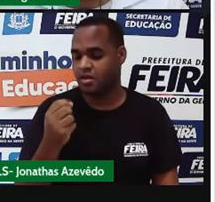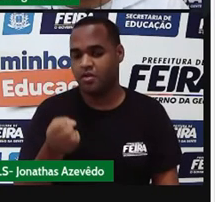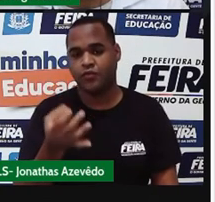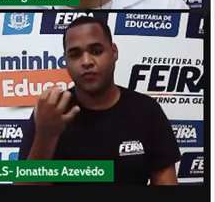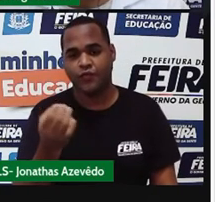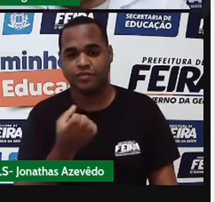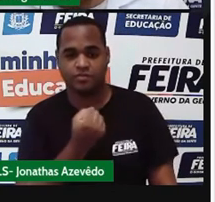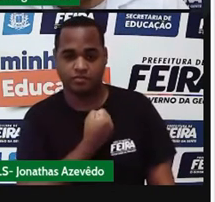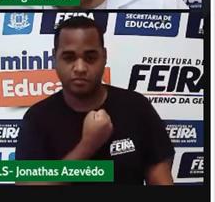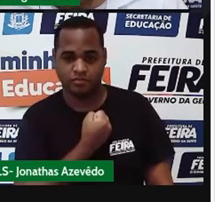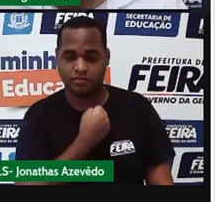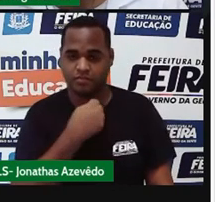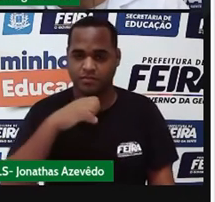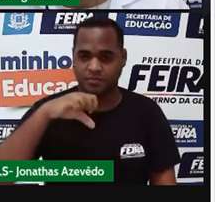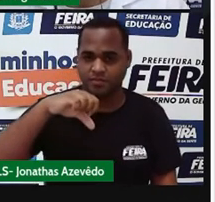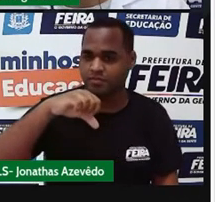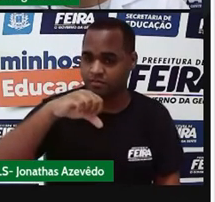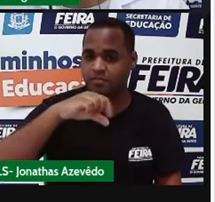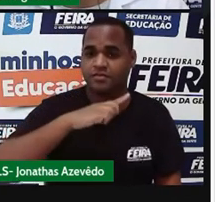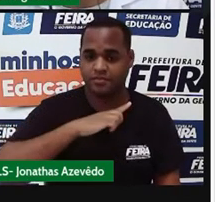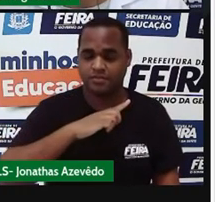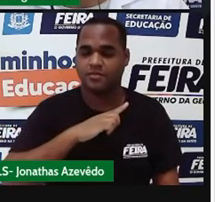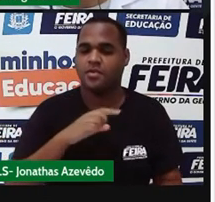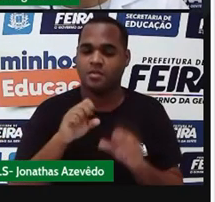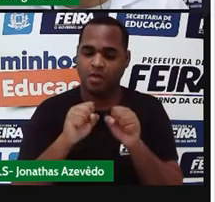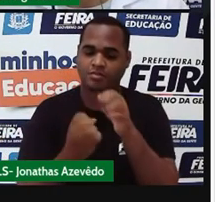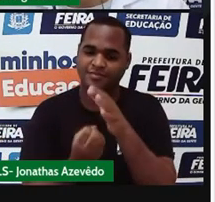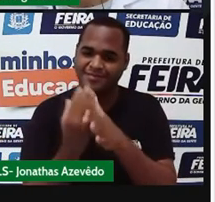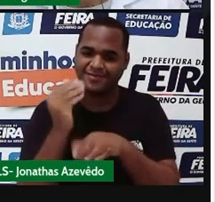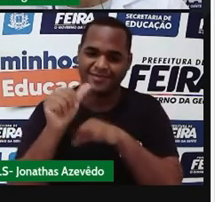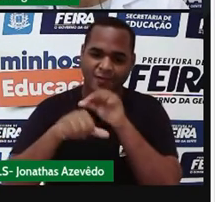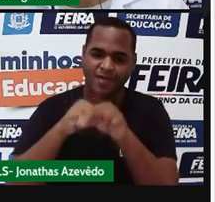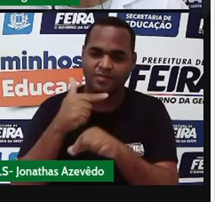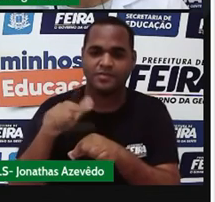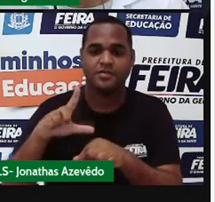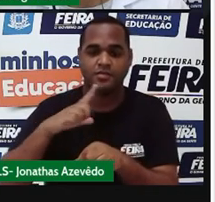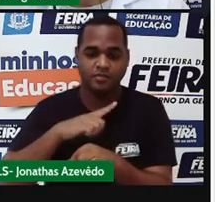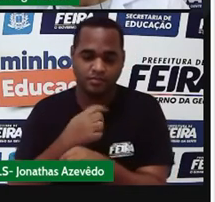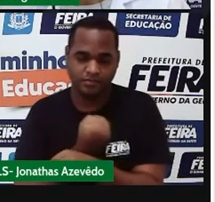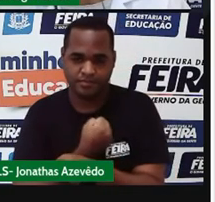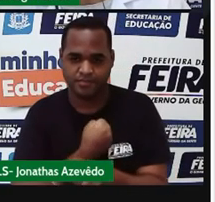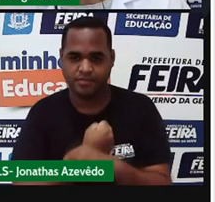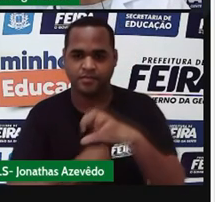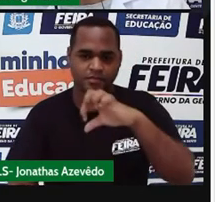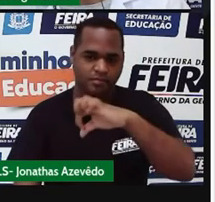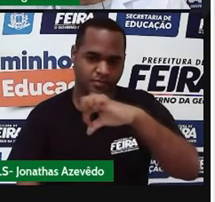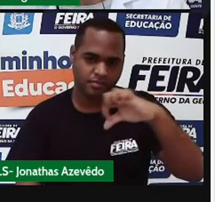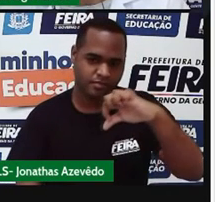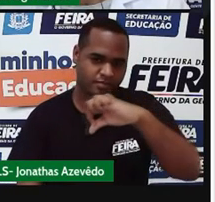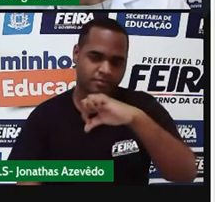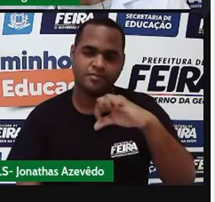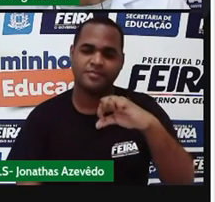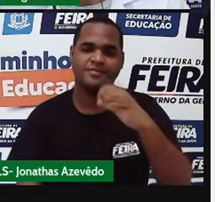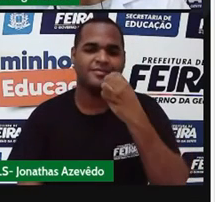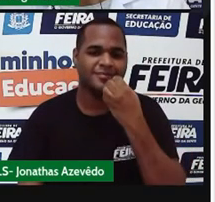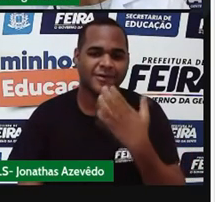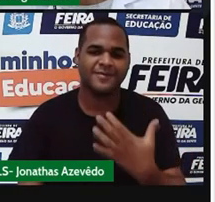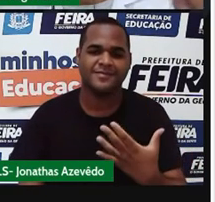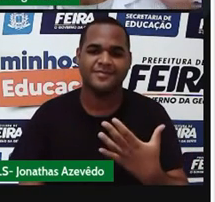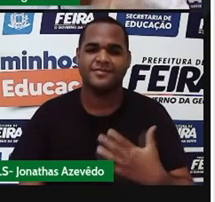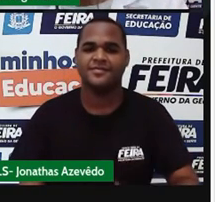números novos dois algarismos novis e vai ver a um número 99 ao a gente chegou aqui e encontrou a fração